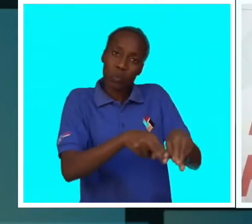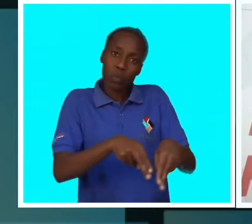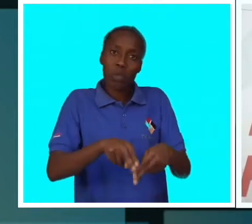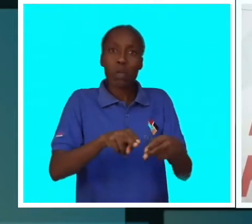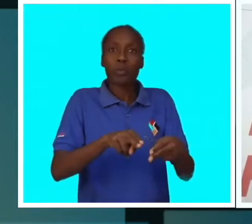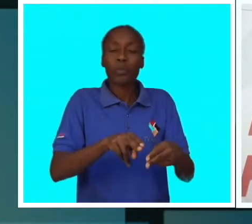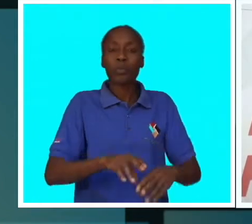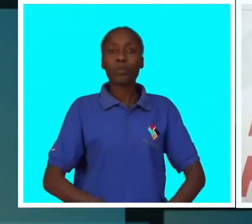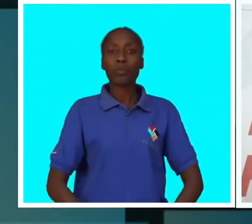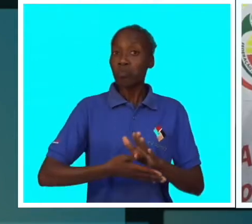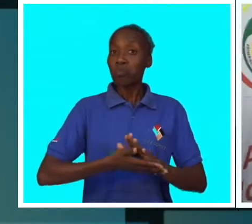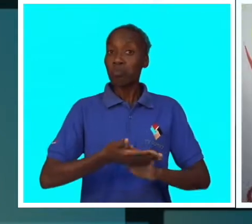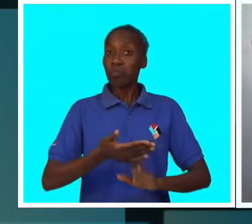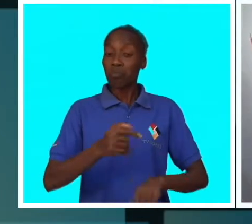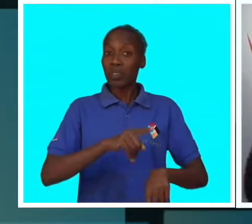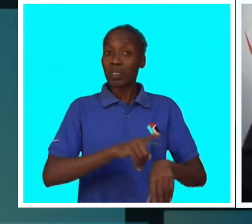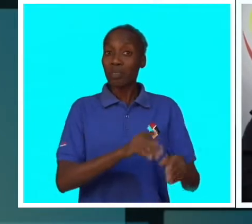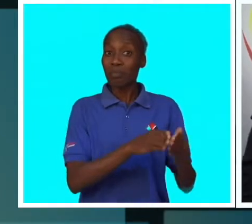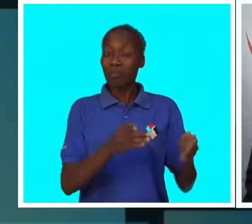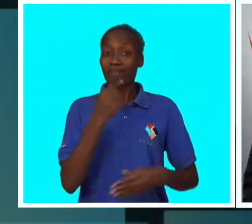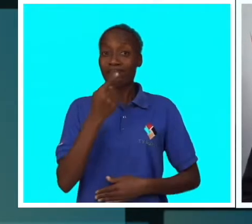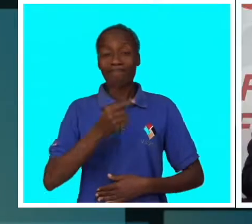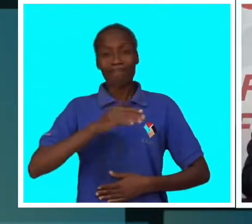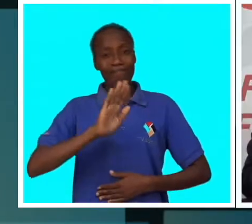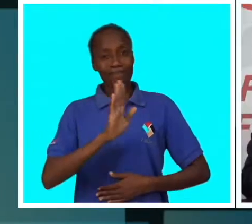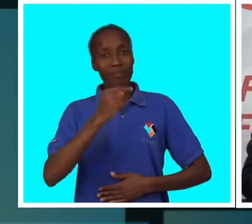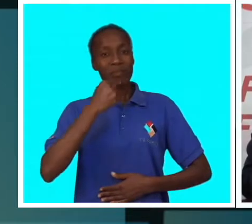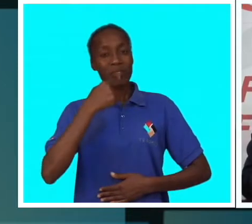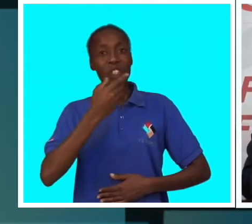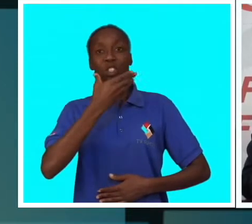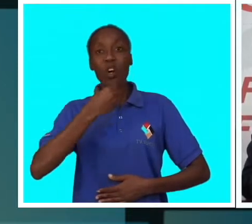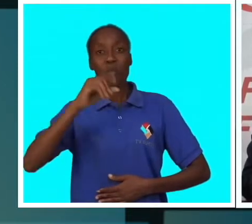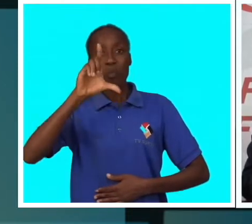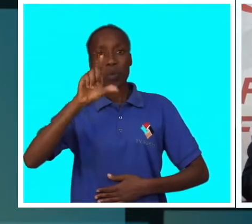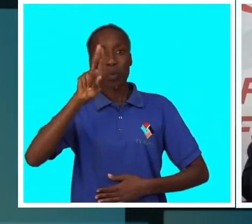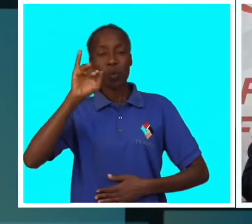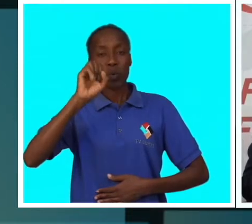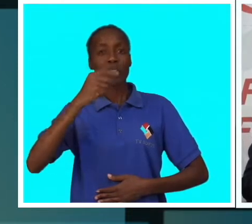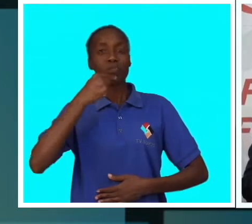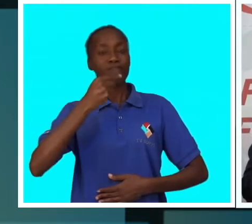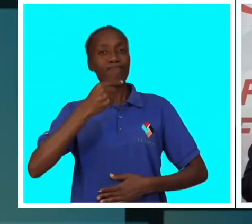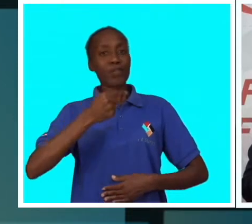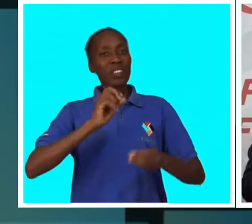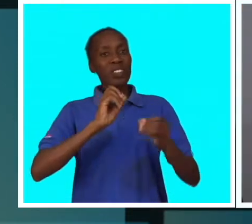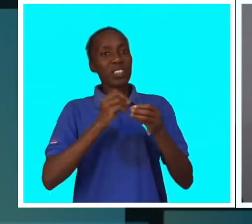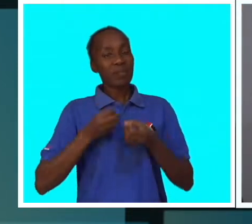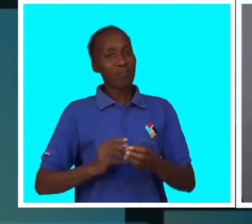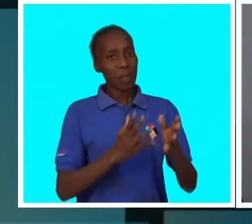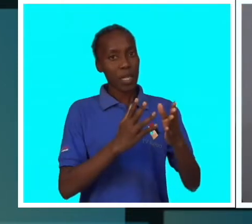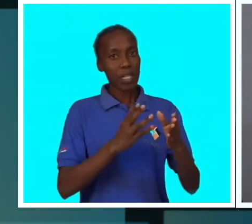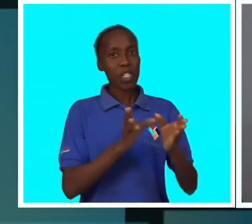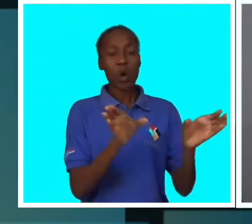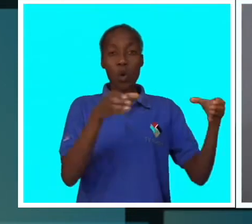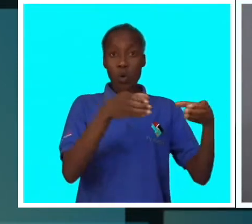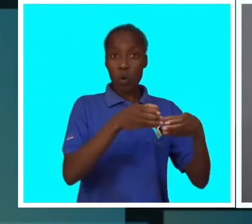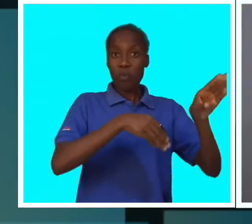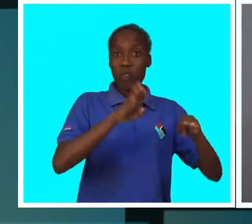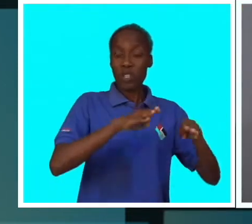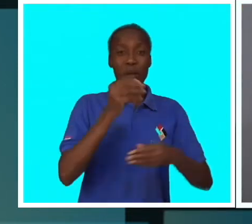Na hora do Deus, Luiz Gonçalves deixou elogios para a Federação Moçambicana de Futebol